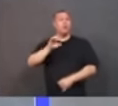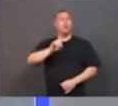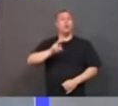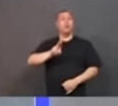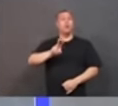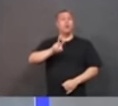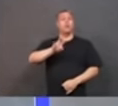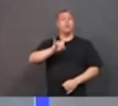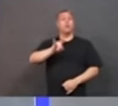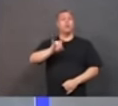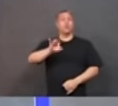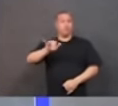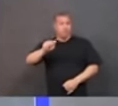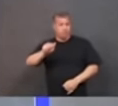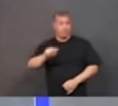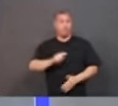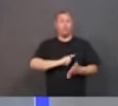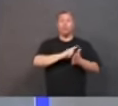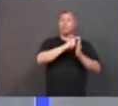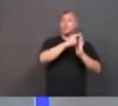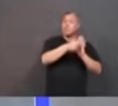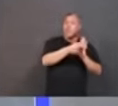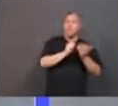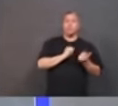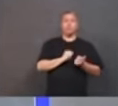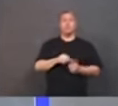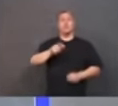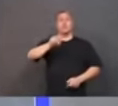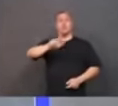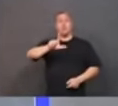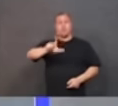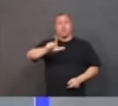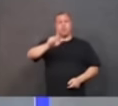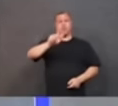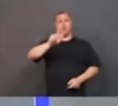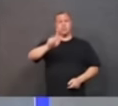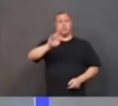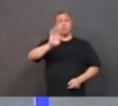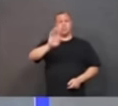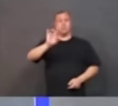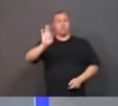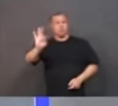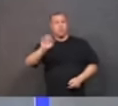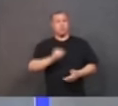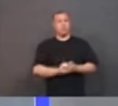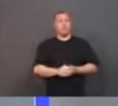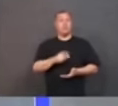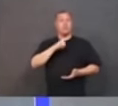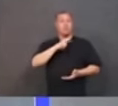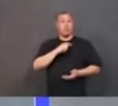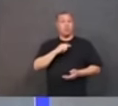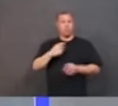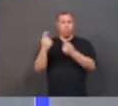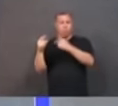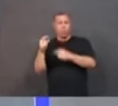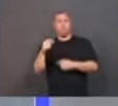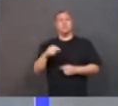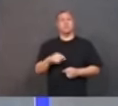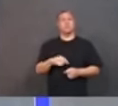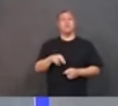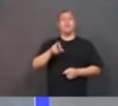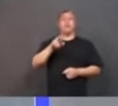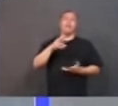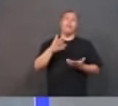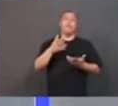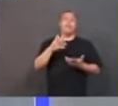ouvidorias específicas para a questão do gênero, para a questão LGBT, para a questão racial, para que a gente possa enfrentar